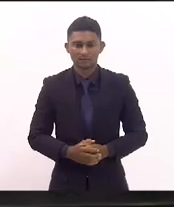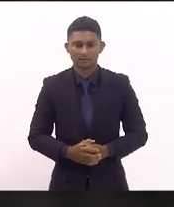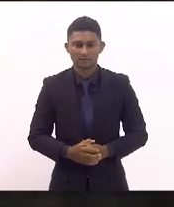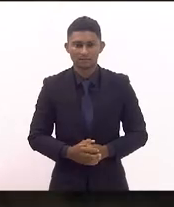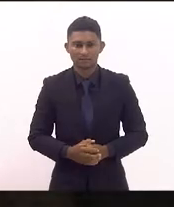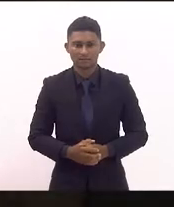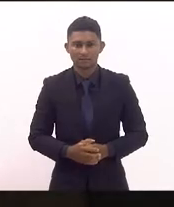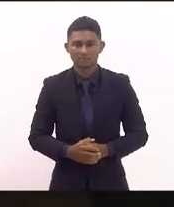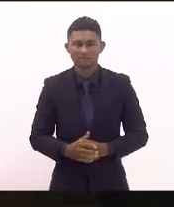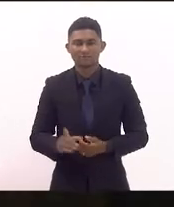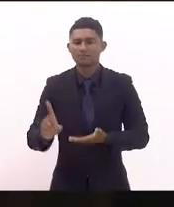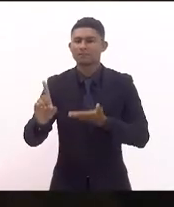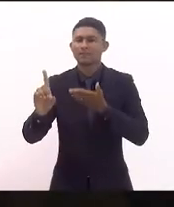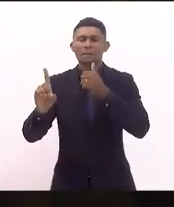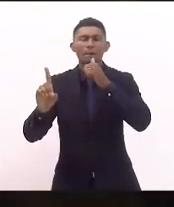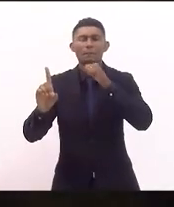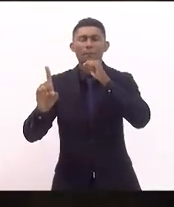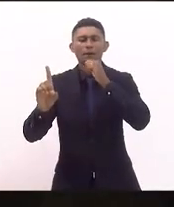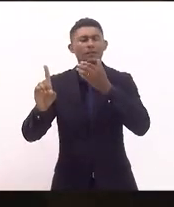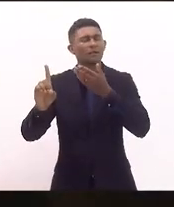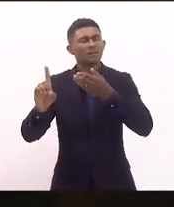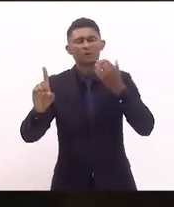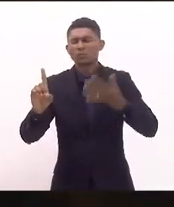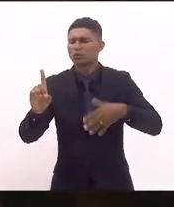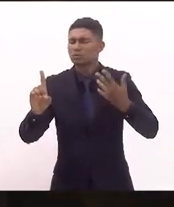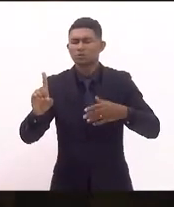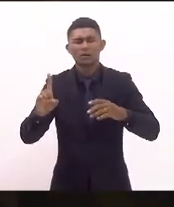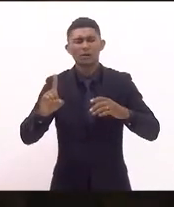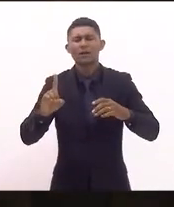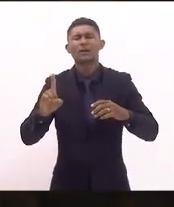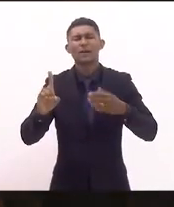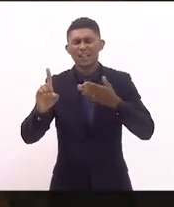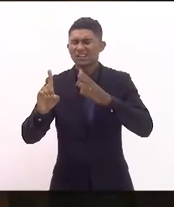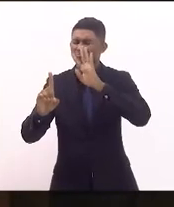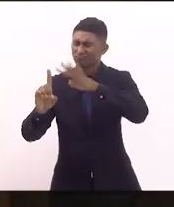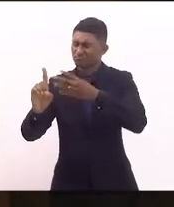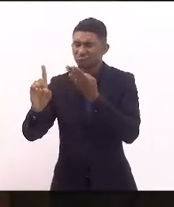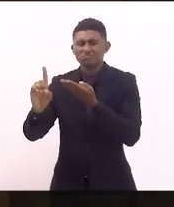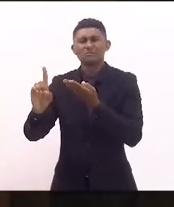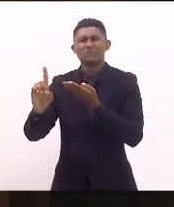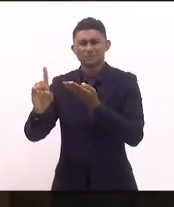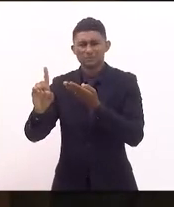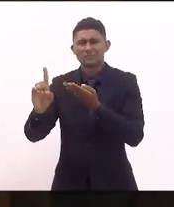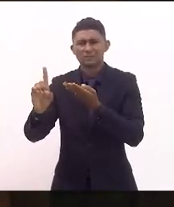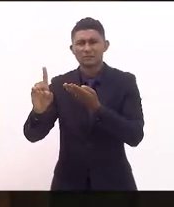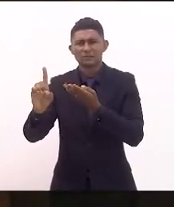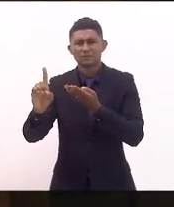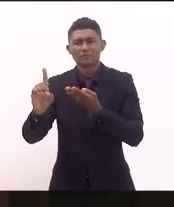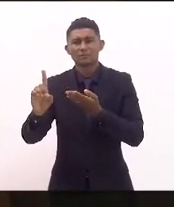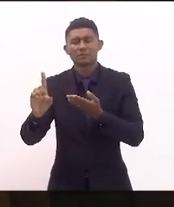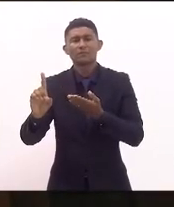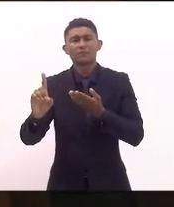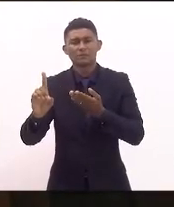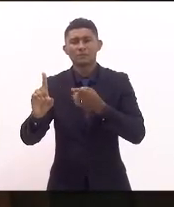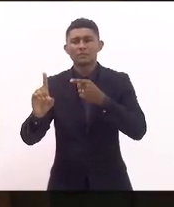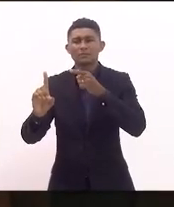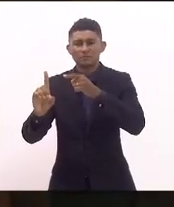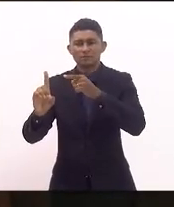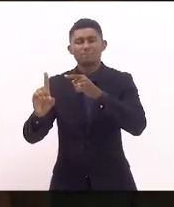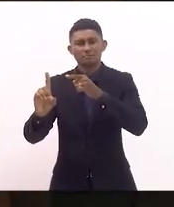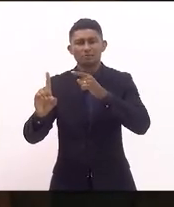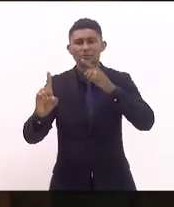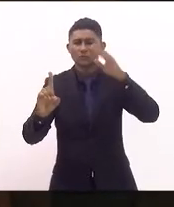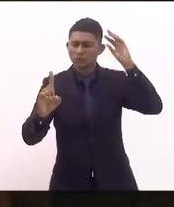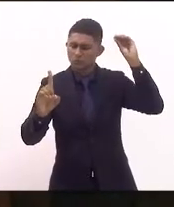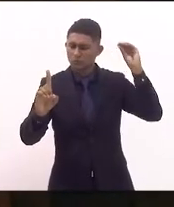Digna de todas as medalhas físicas e, sobretudo, aquelas invisíveis que venham amealhando